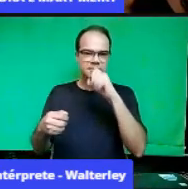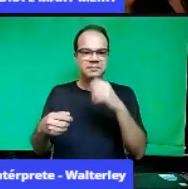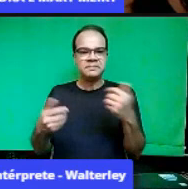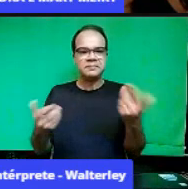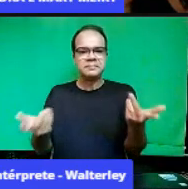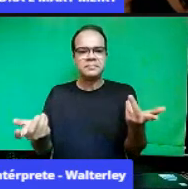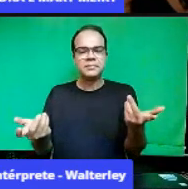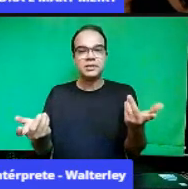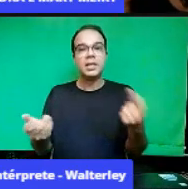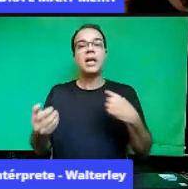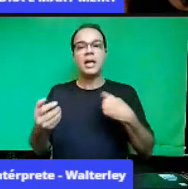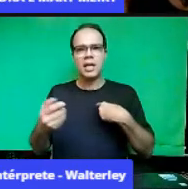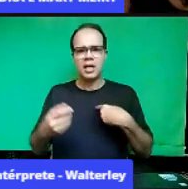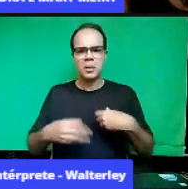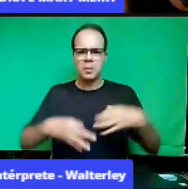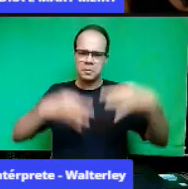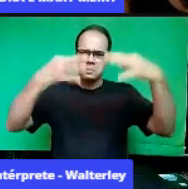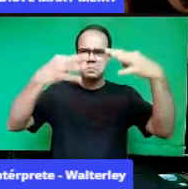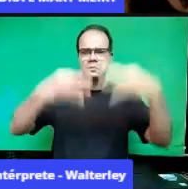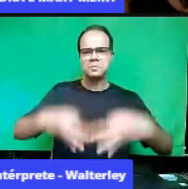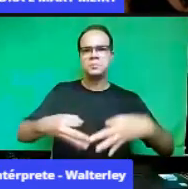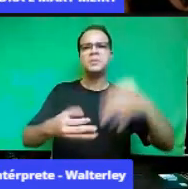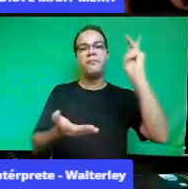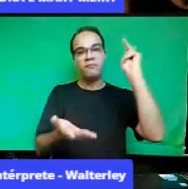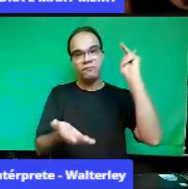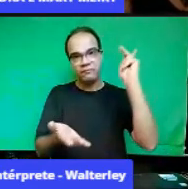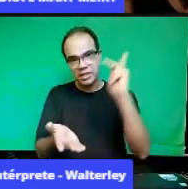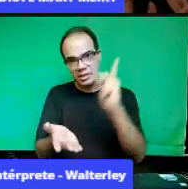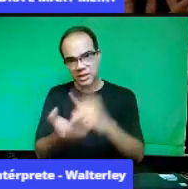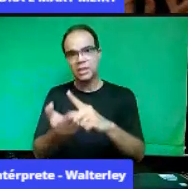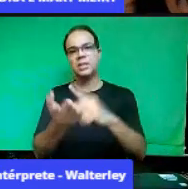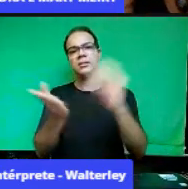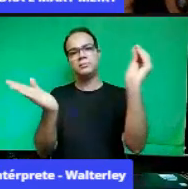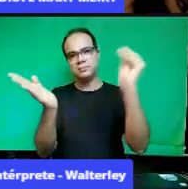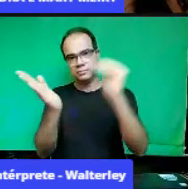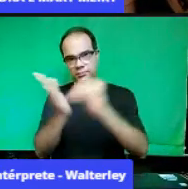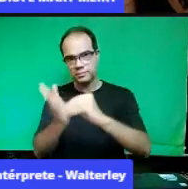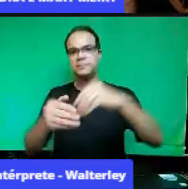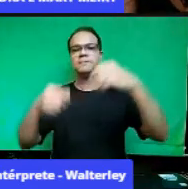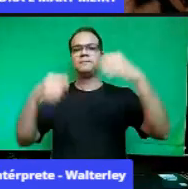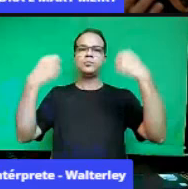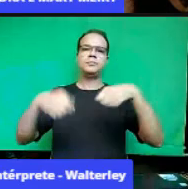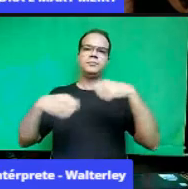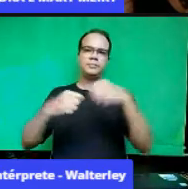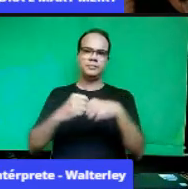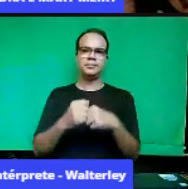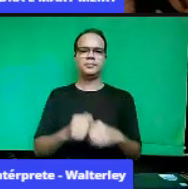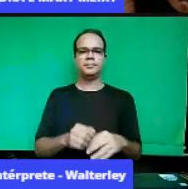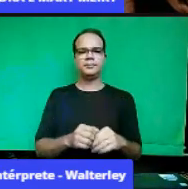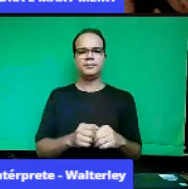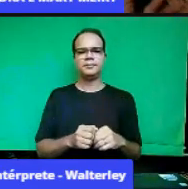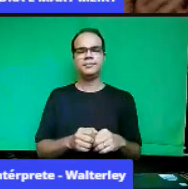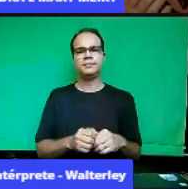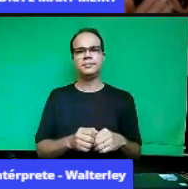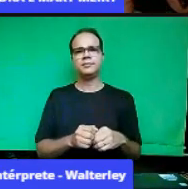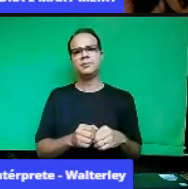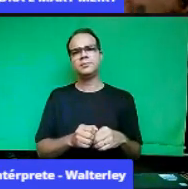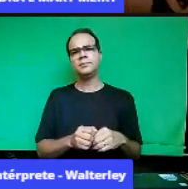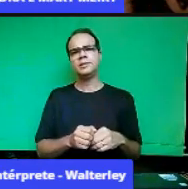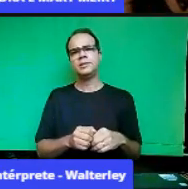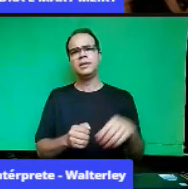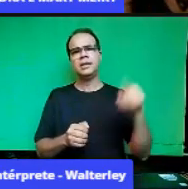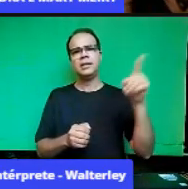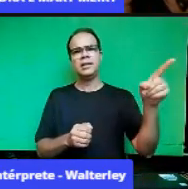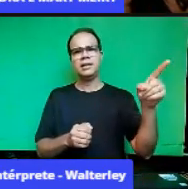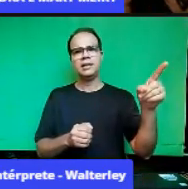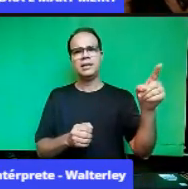meu relato, né? O nível de desenvolvimento potencial, conceitos que o indivíduo está